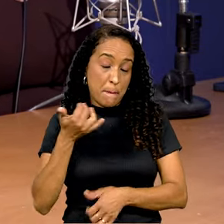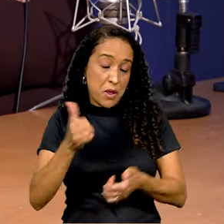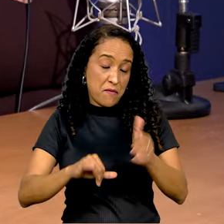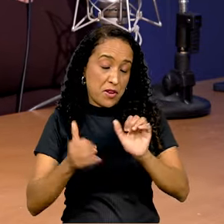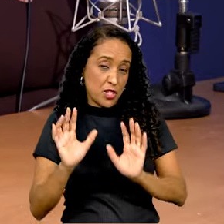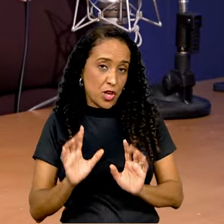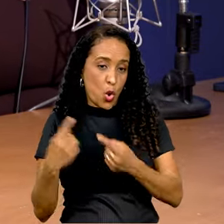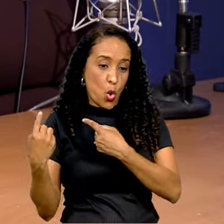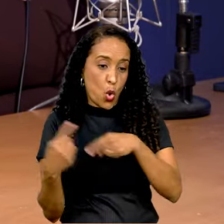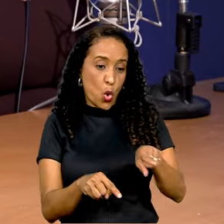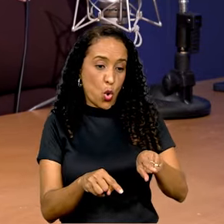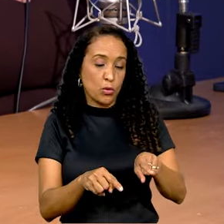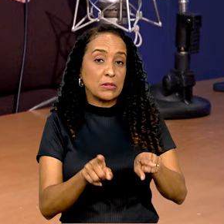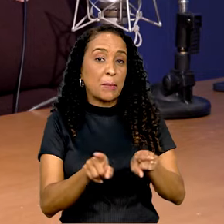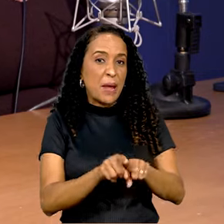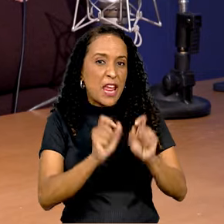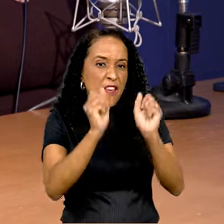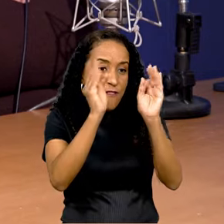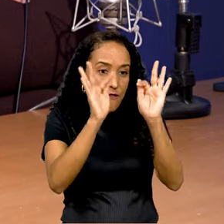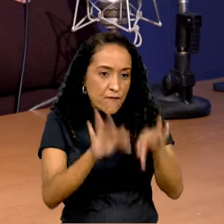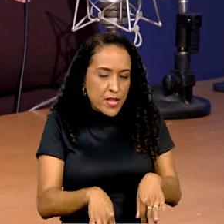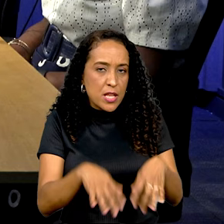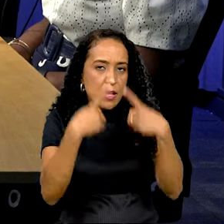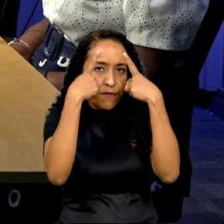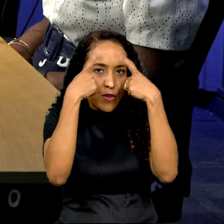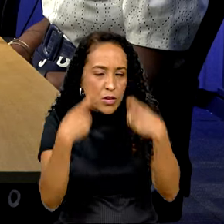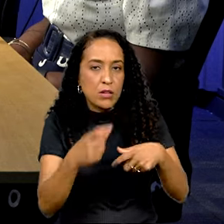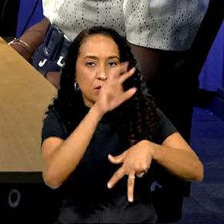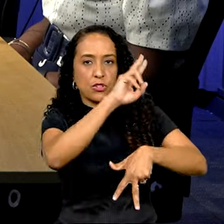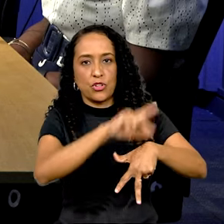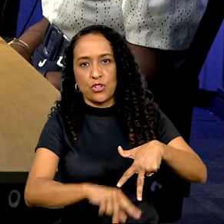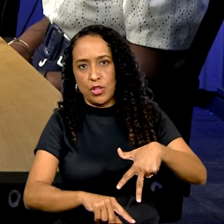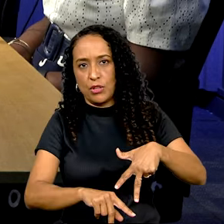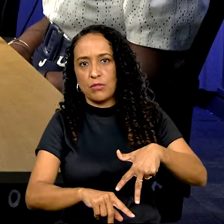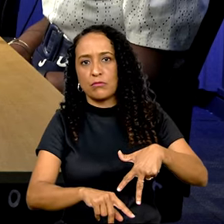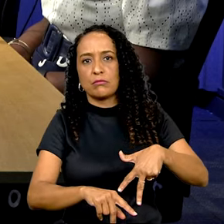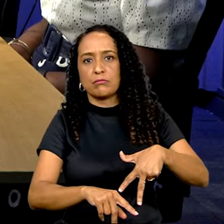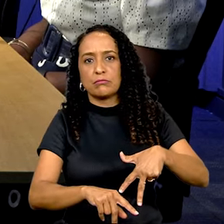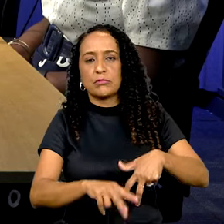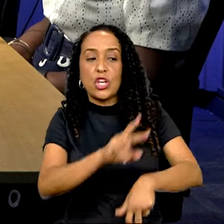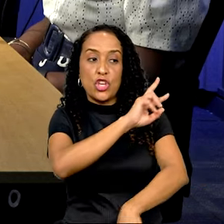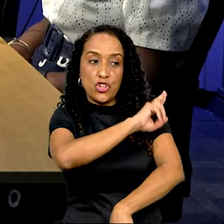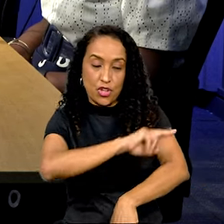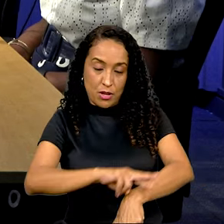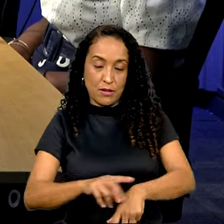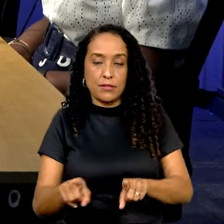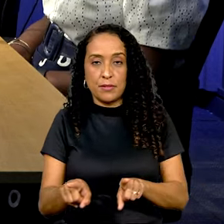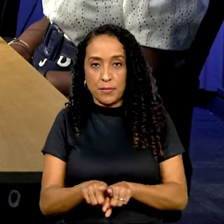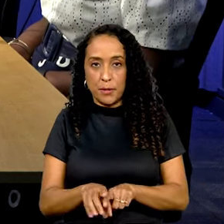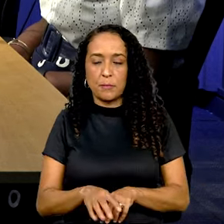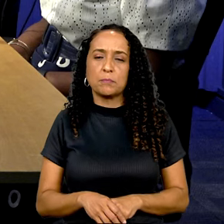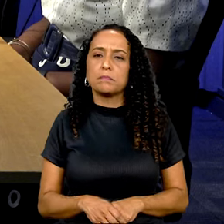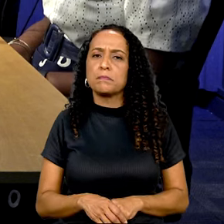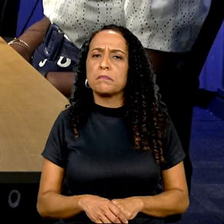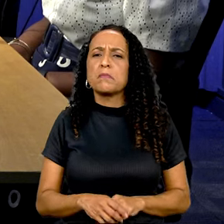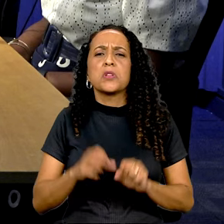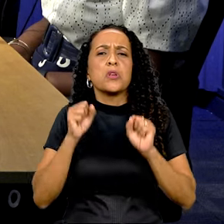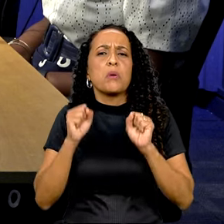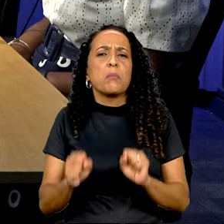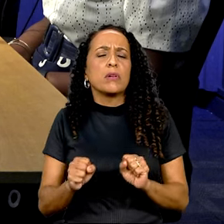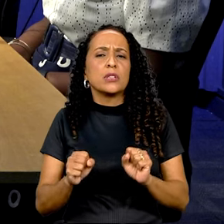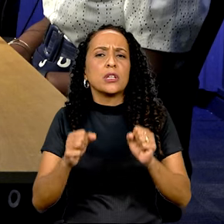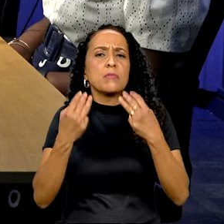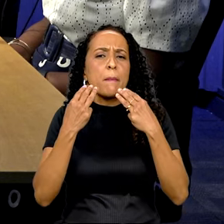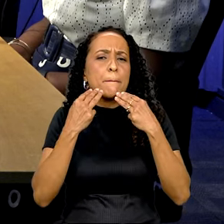avaliação que é o combate e o fim da violência de gênero e de raça podemos